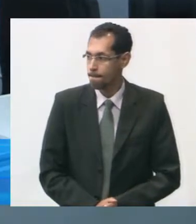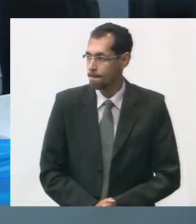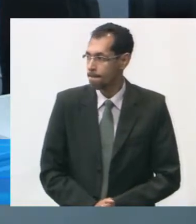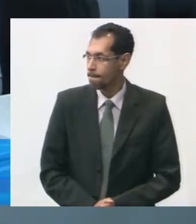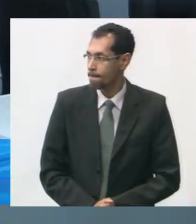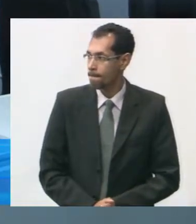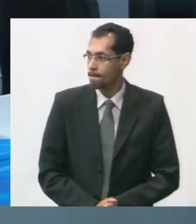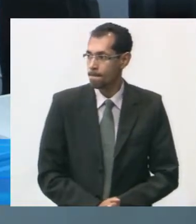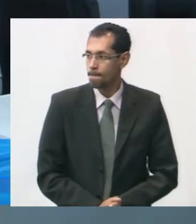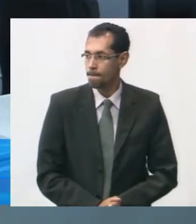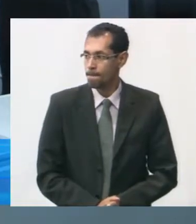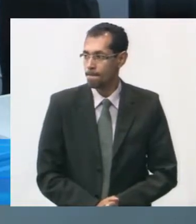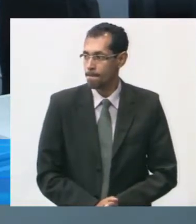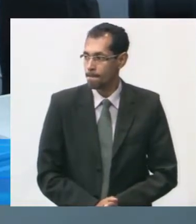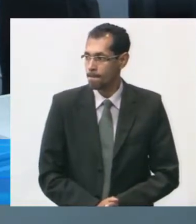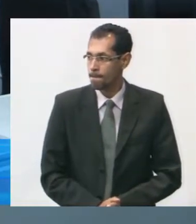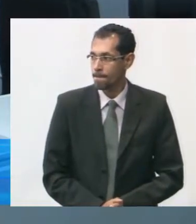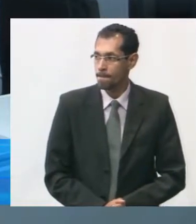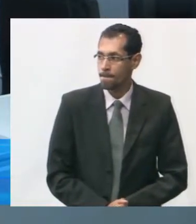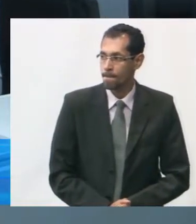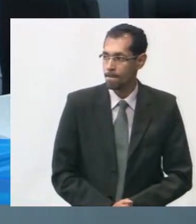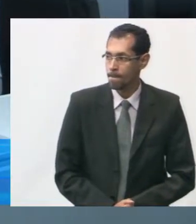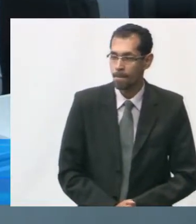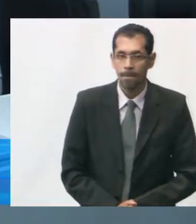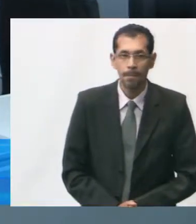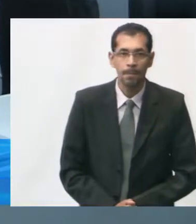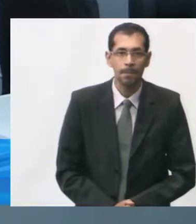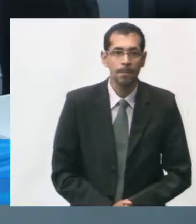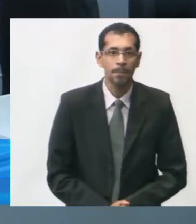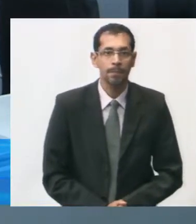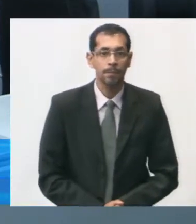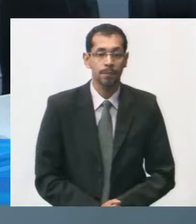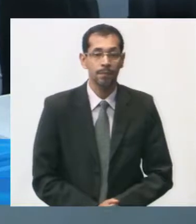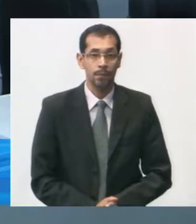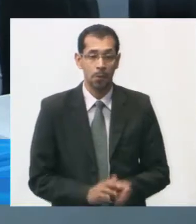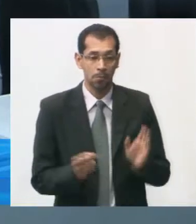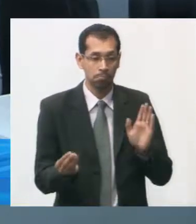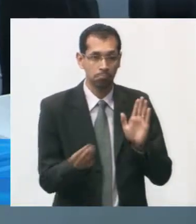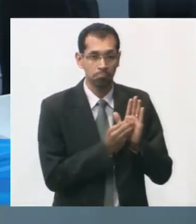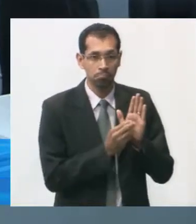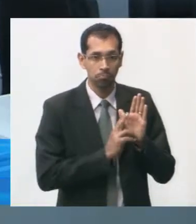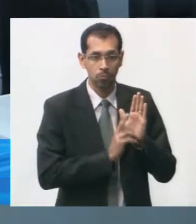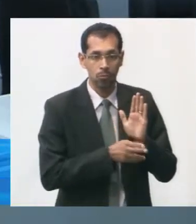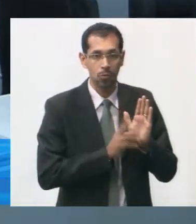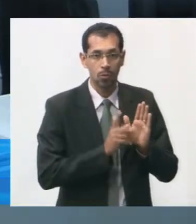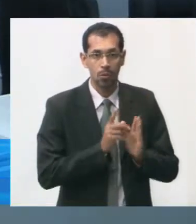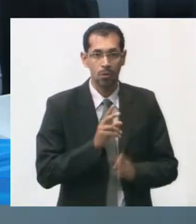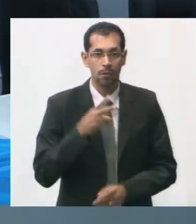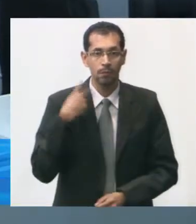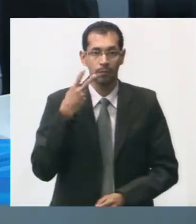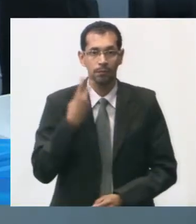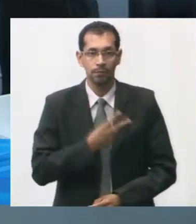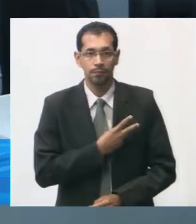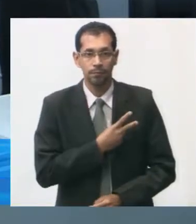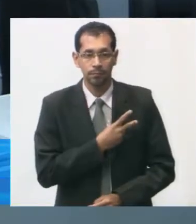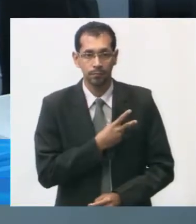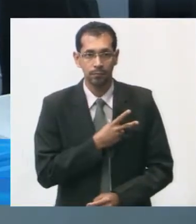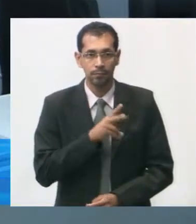Vereador Daldo, escreve, faça a inscrição do vereador Vinícius Simões, por gentileza.